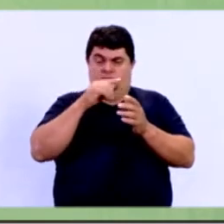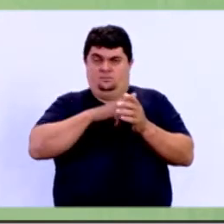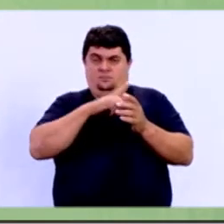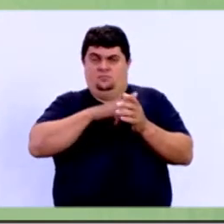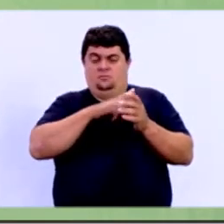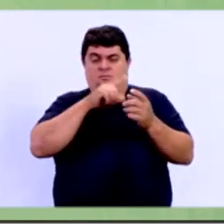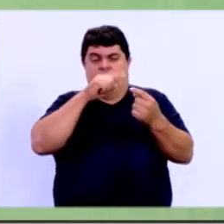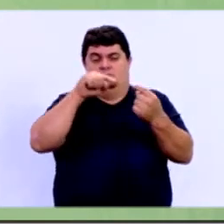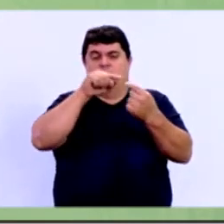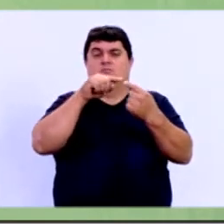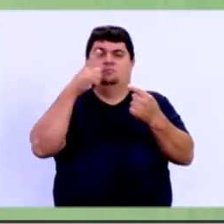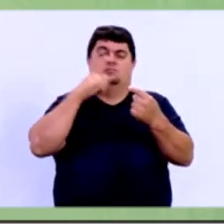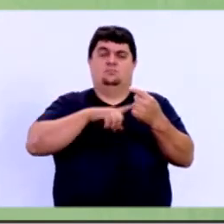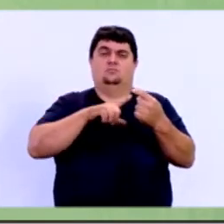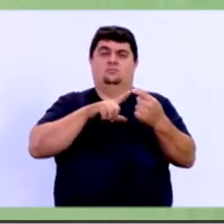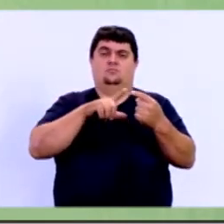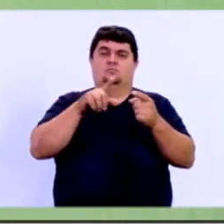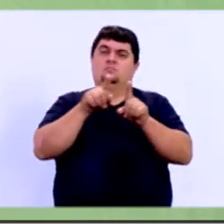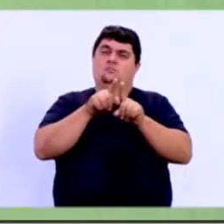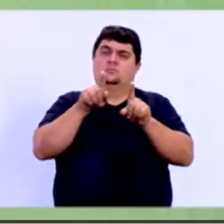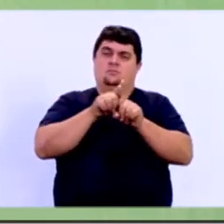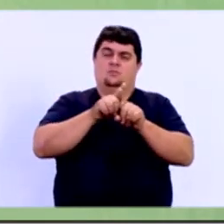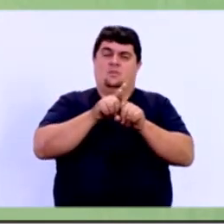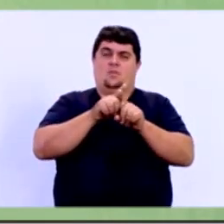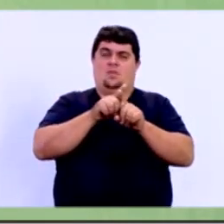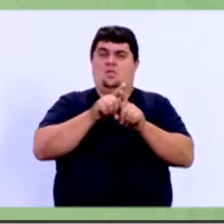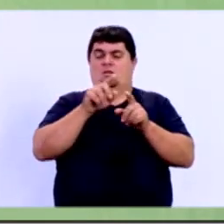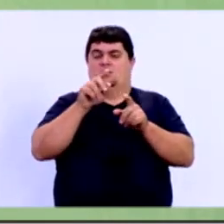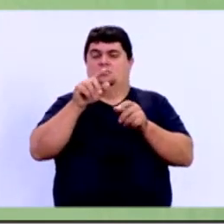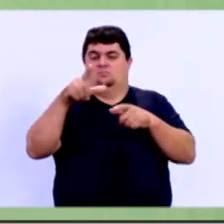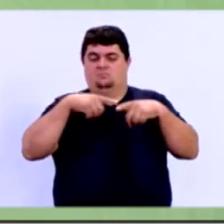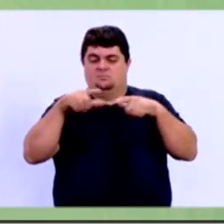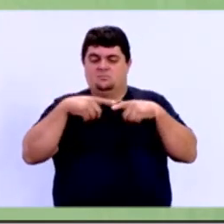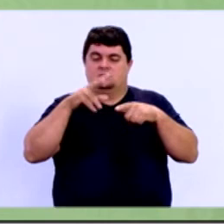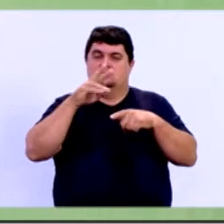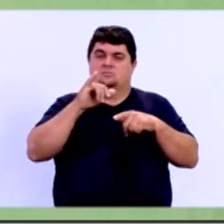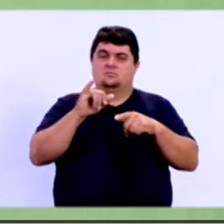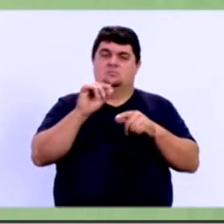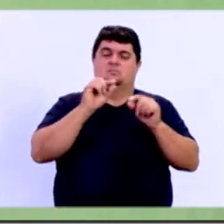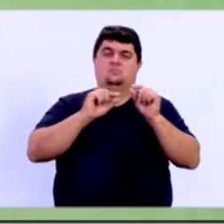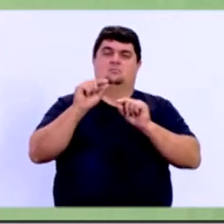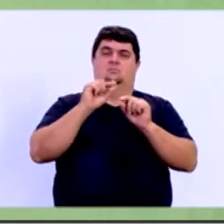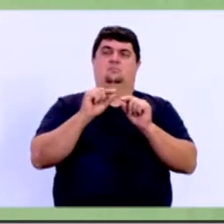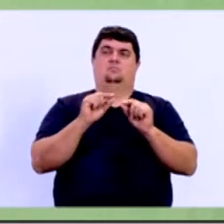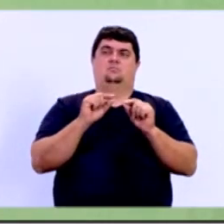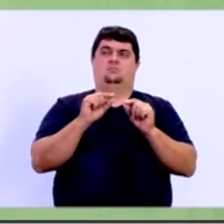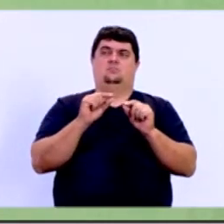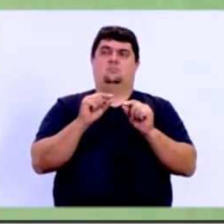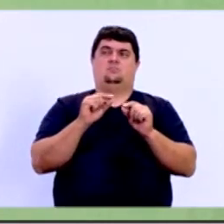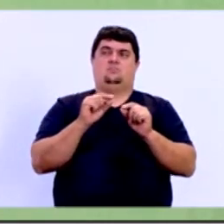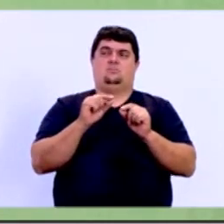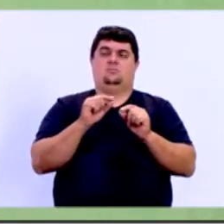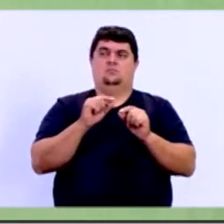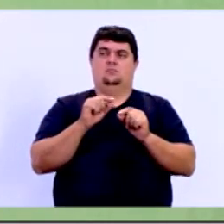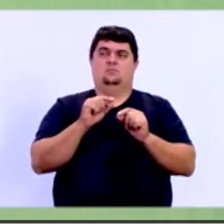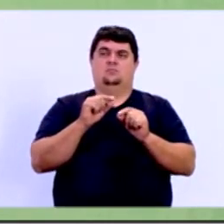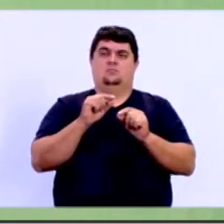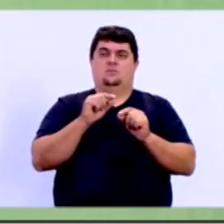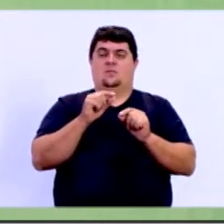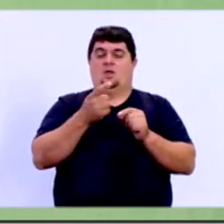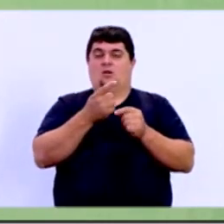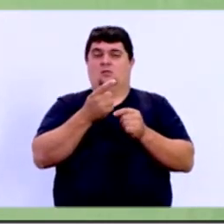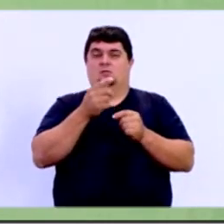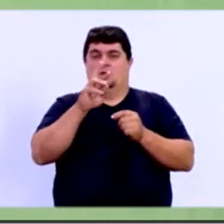Um objetivo. E essa ação, esse objetivo, né? Esses recursos eles vão